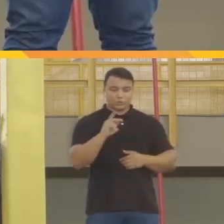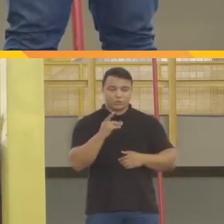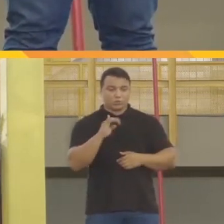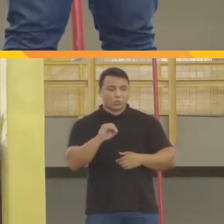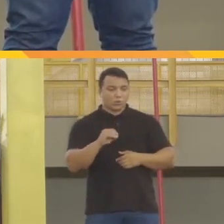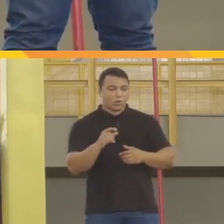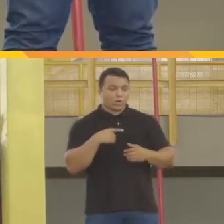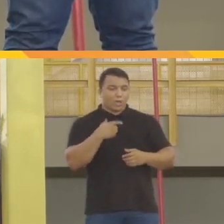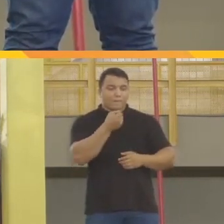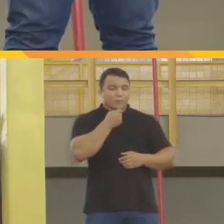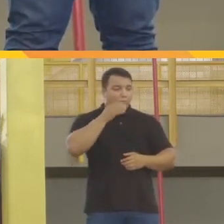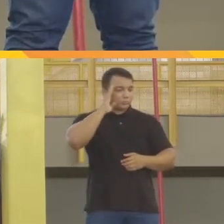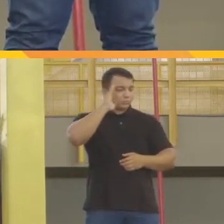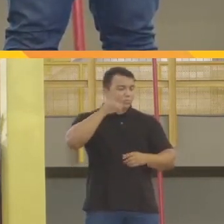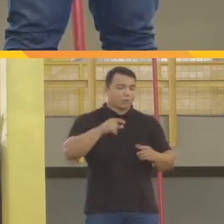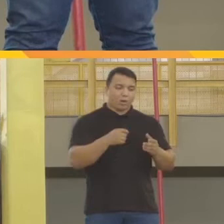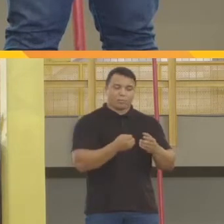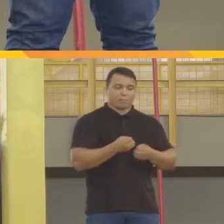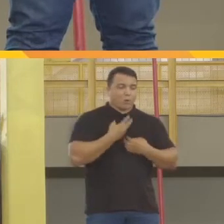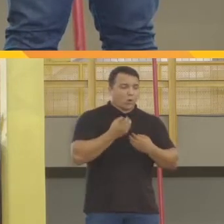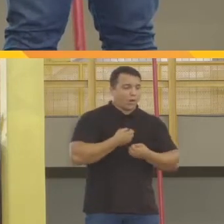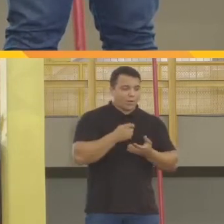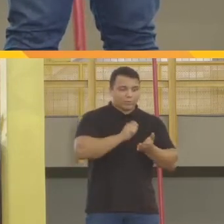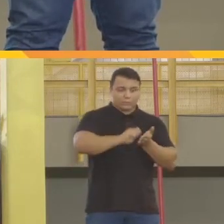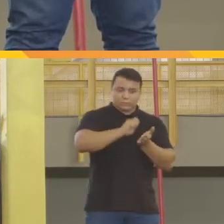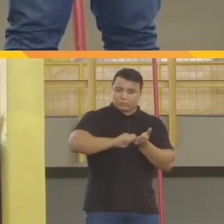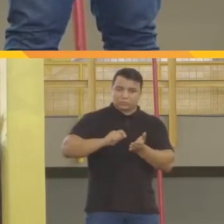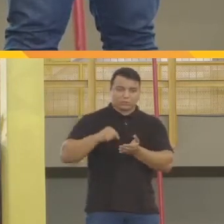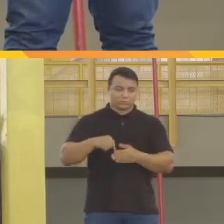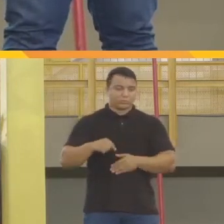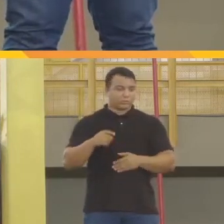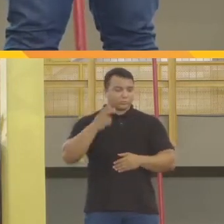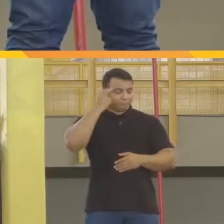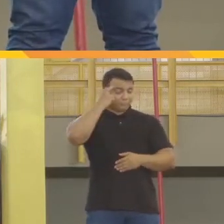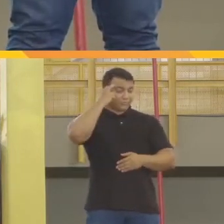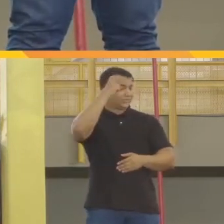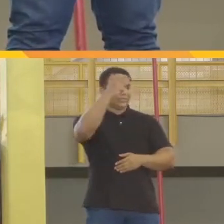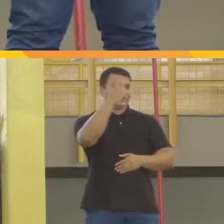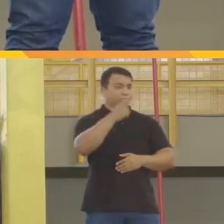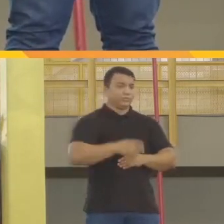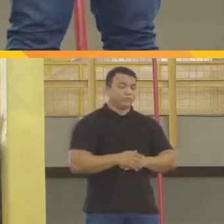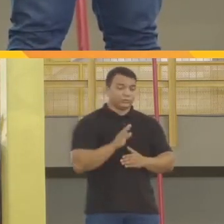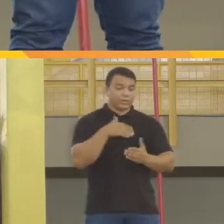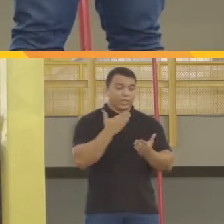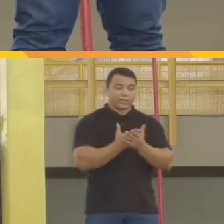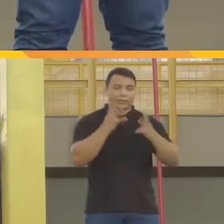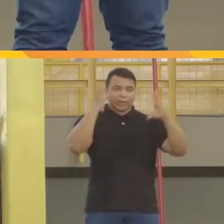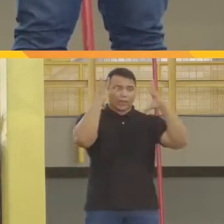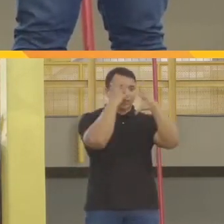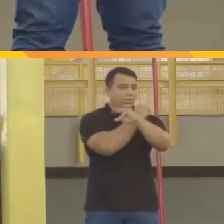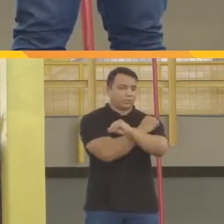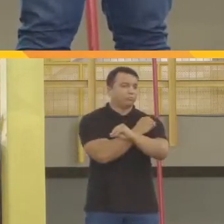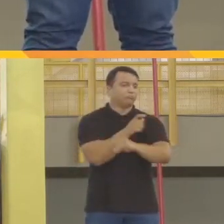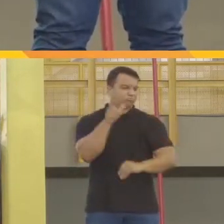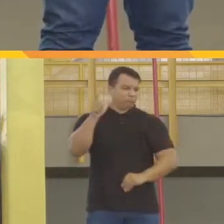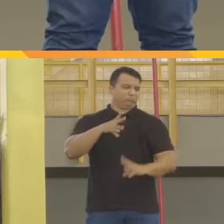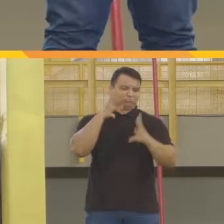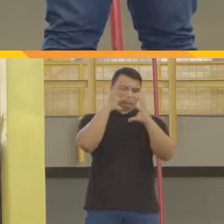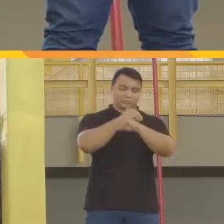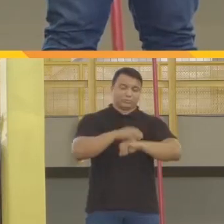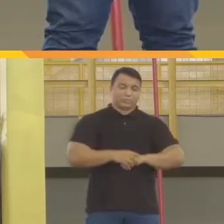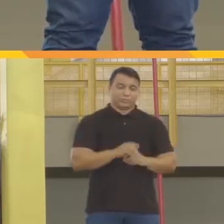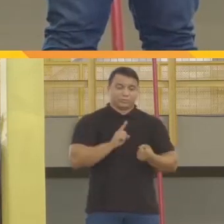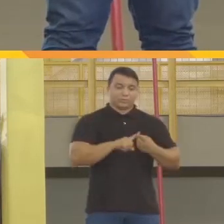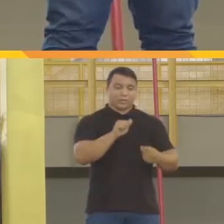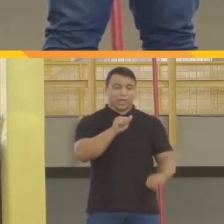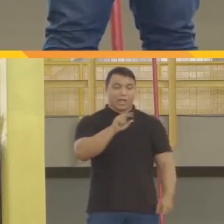um dos maiores músicos, poetas, escritores, dramaturgos, intelectuais, e ainda é lindo, não é? É verdade. E o